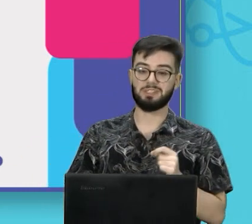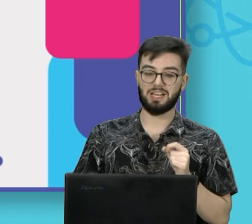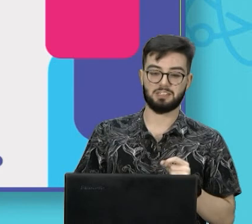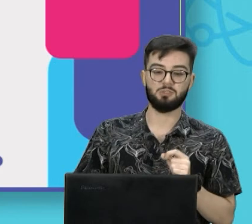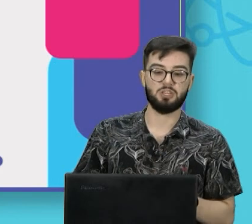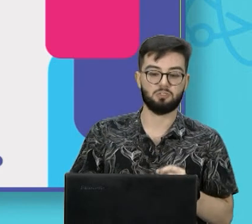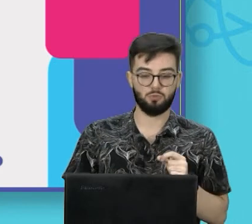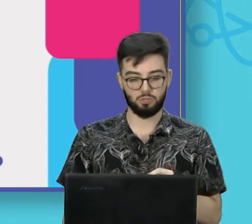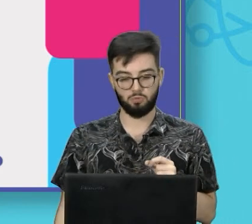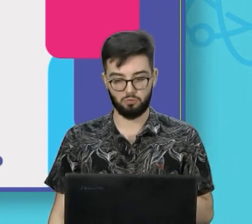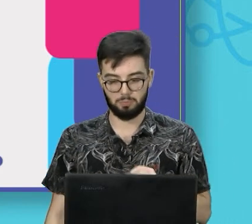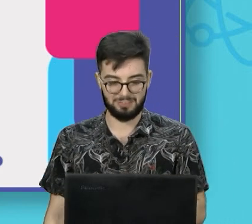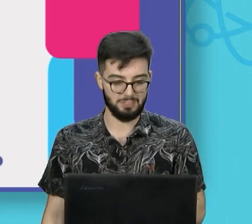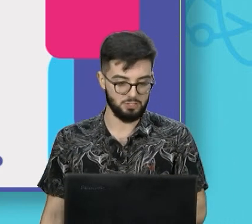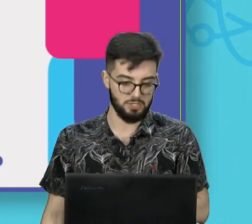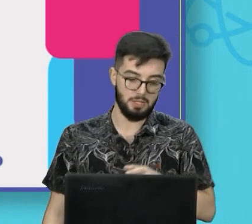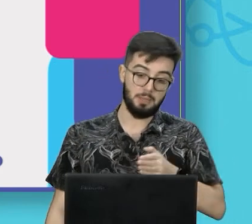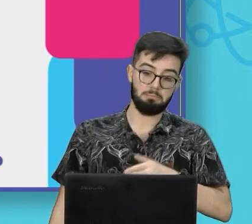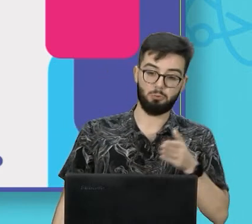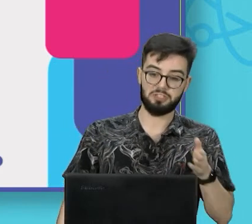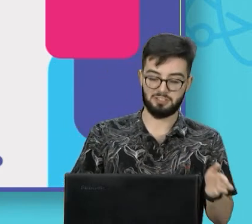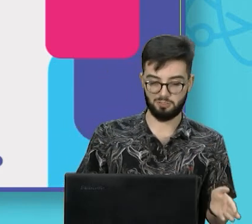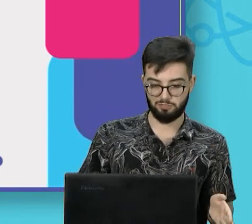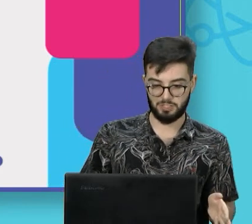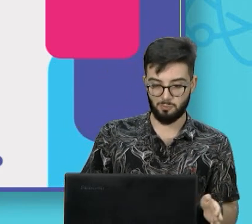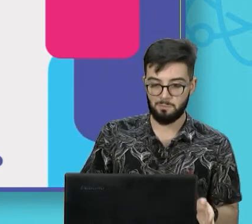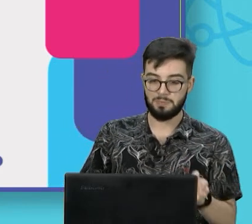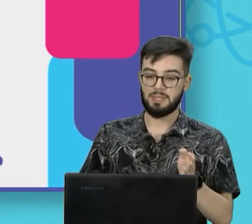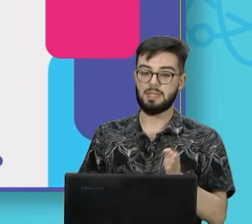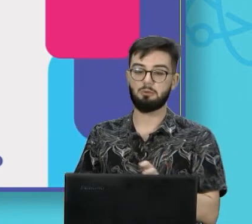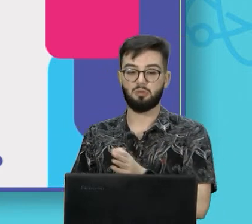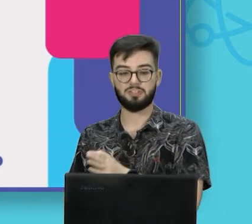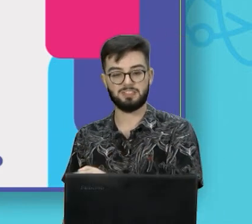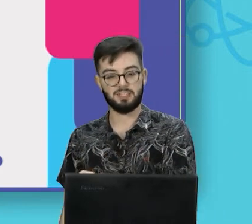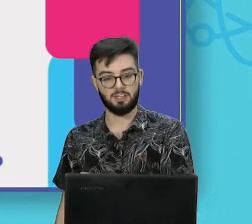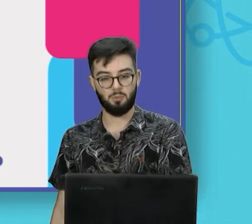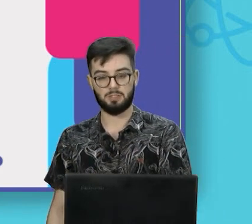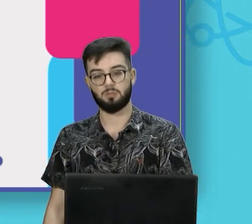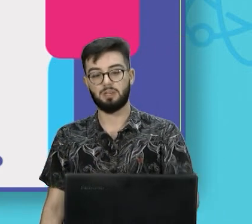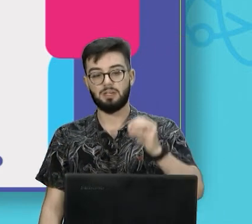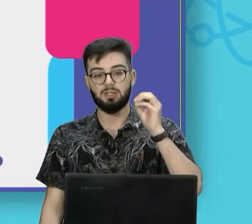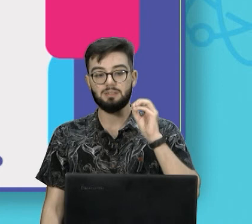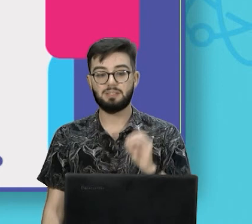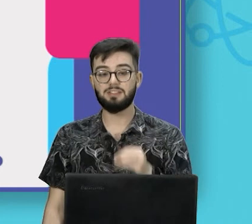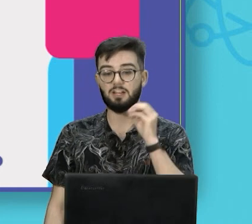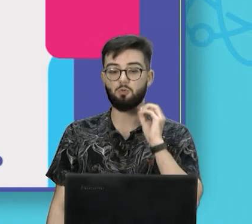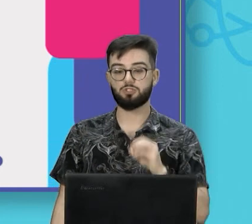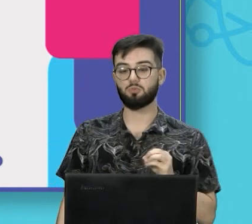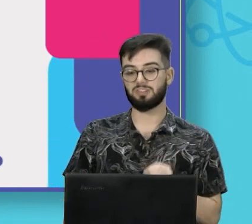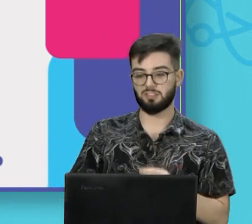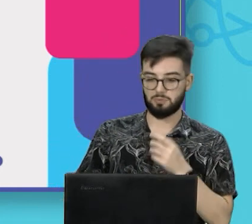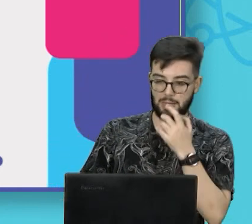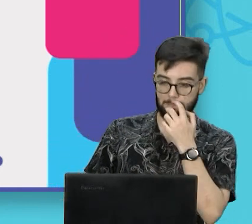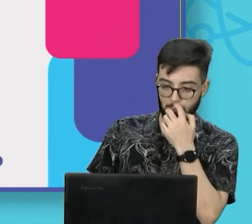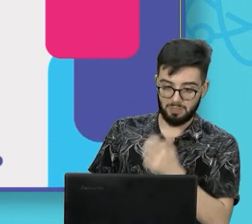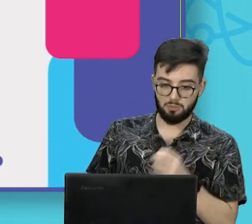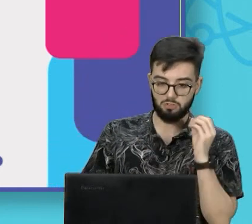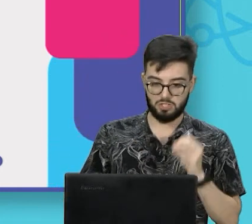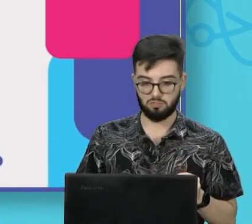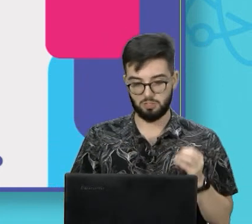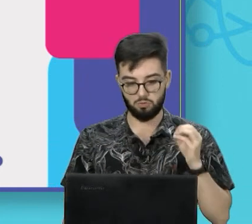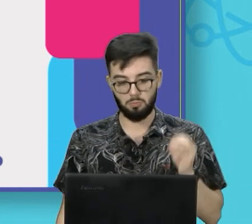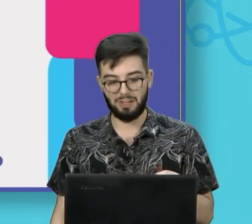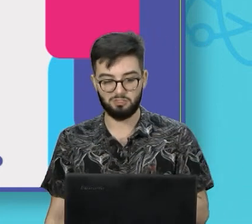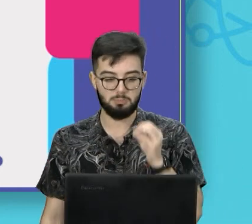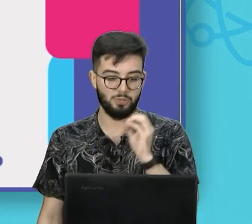de eleitor foi tema de artigos nas constituições brasileiras de 1891 em 1934 diz a Constituição da